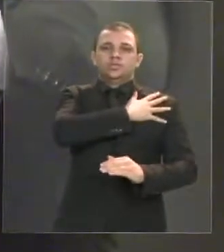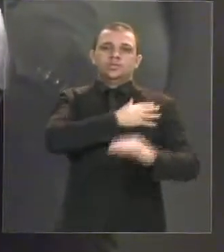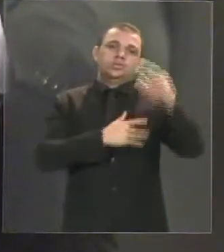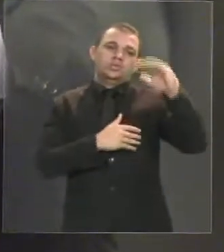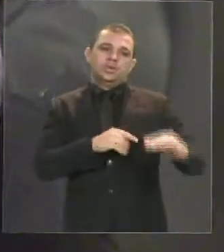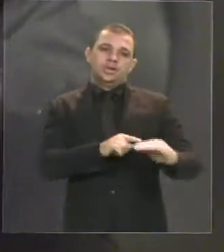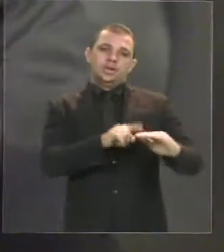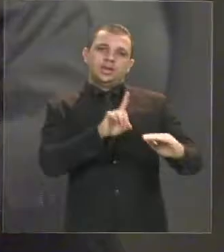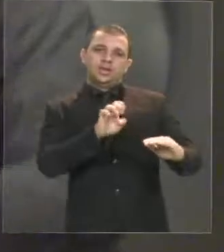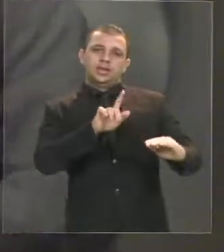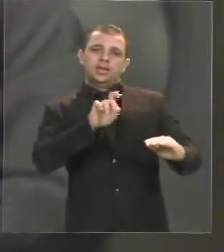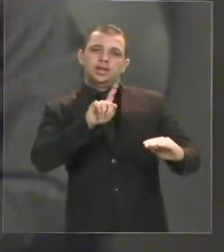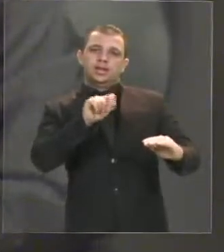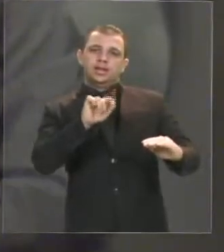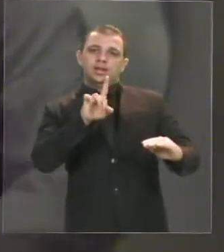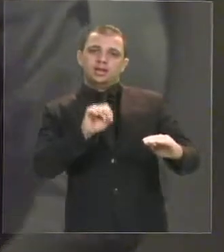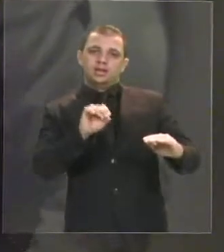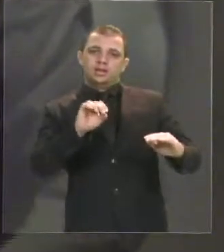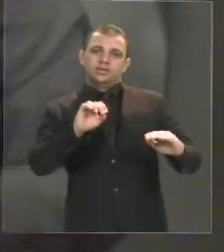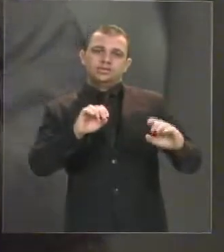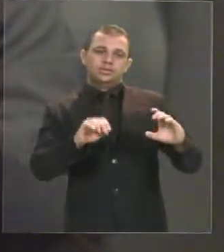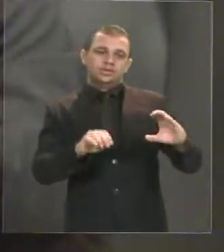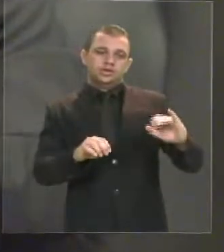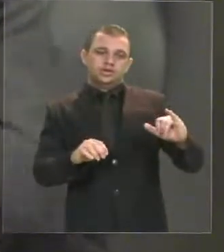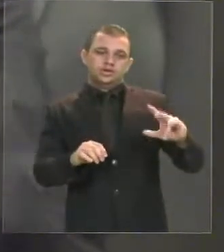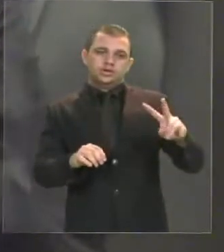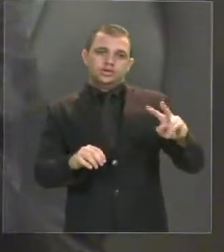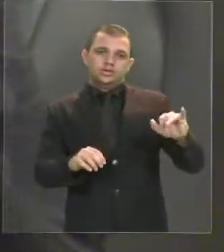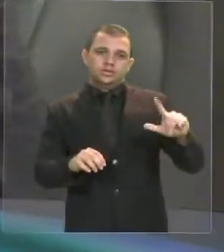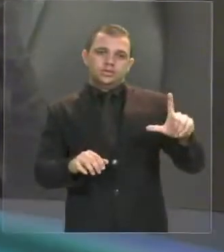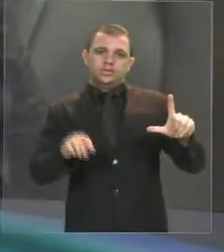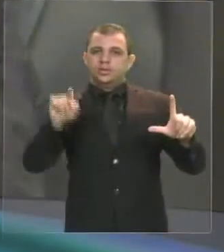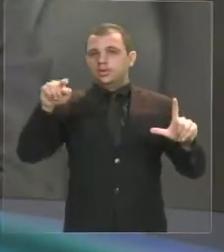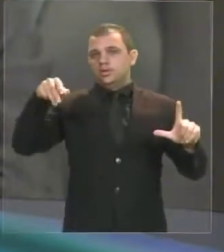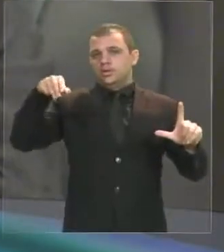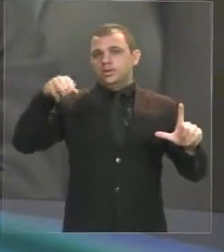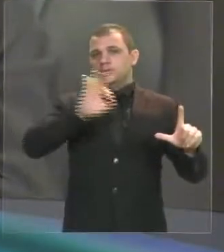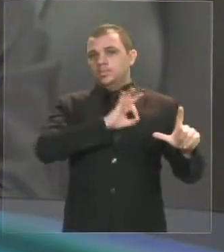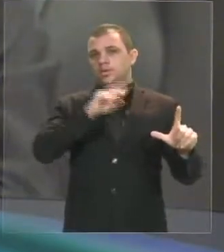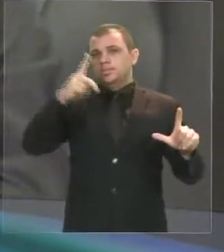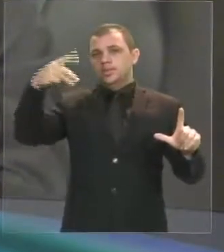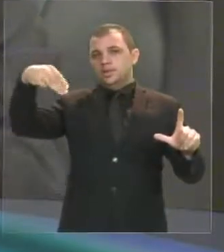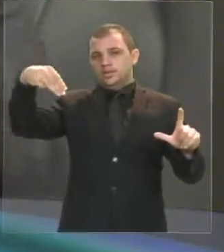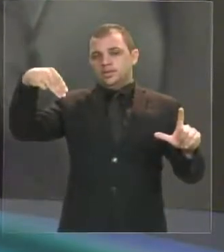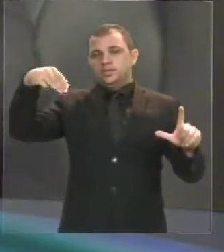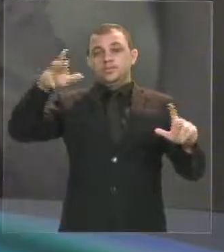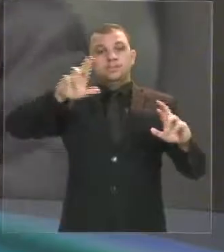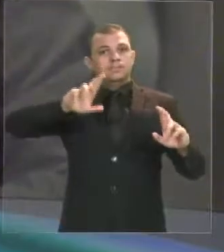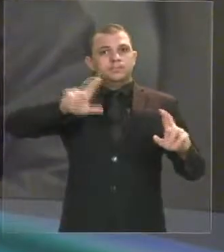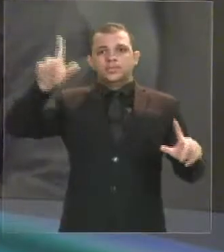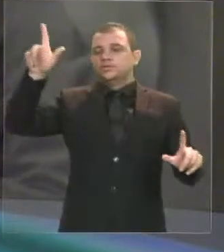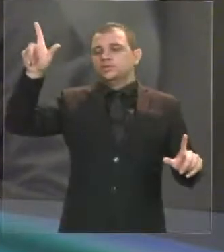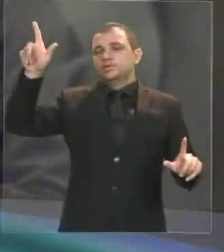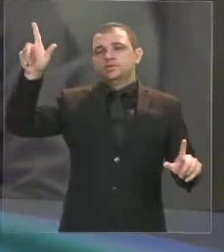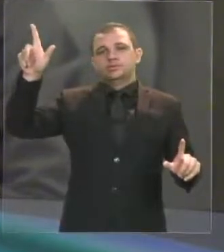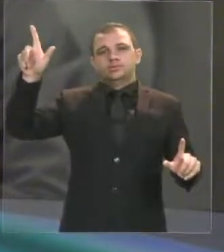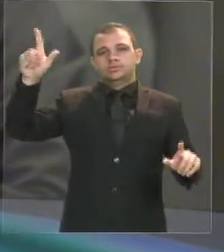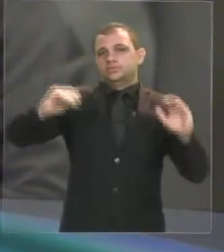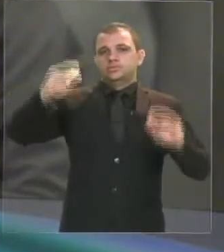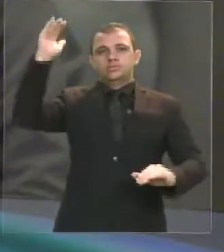no ápice da carreira da Polícia Civil. Primeiro ponto. Segundo ponto, foi o governador Flávio Dino que prometeu a